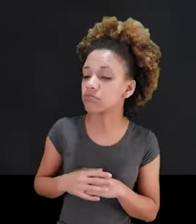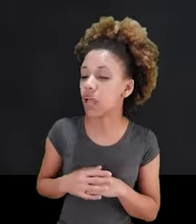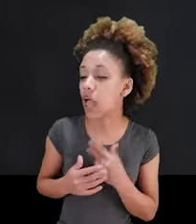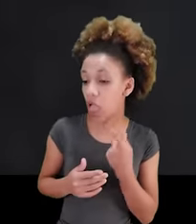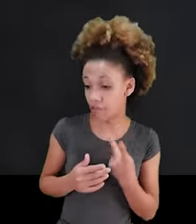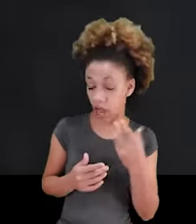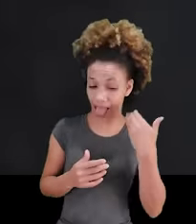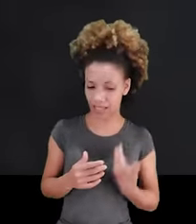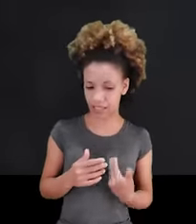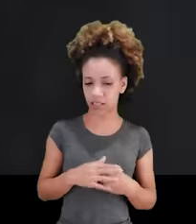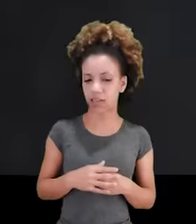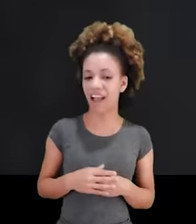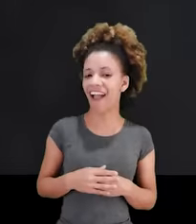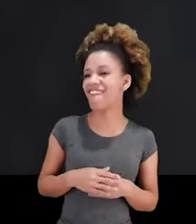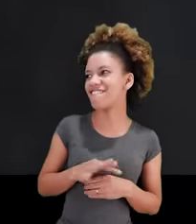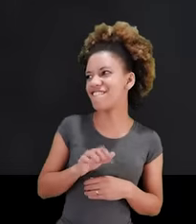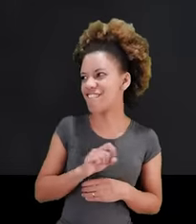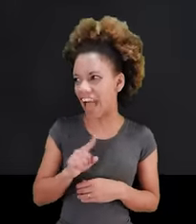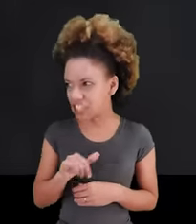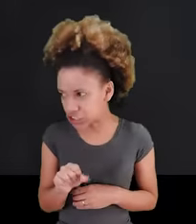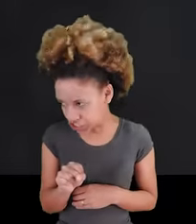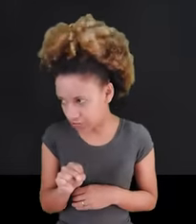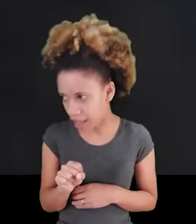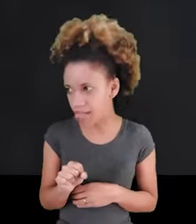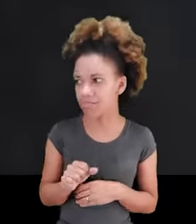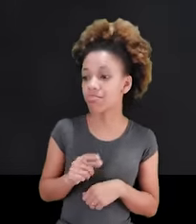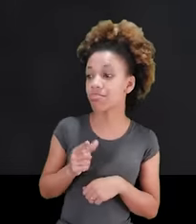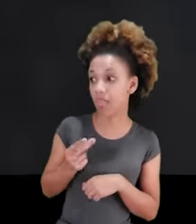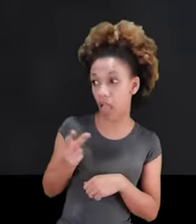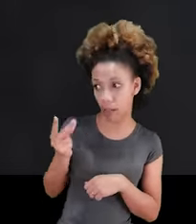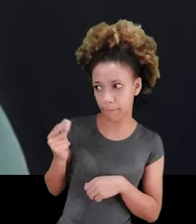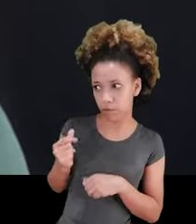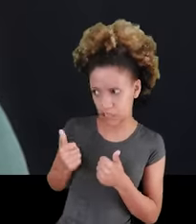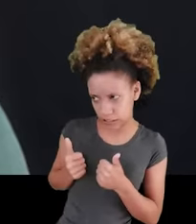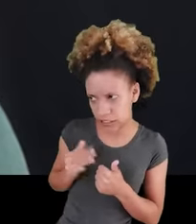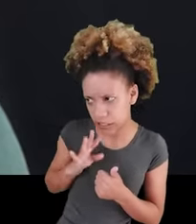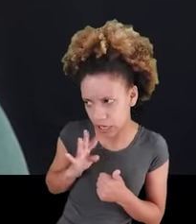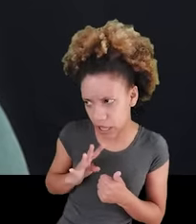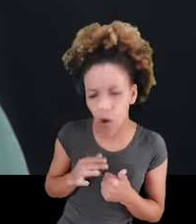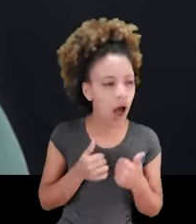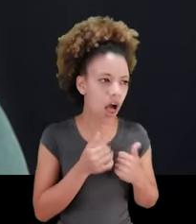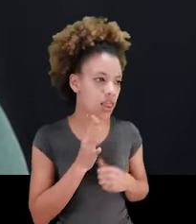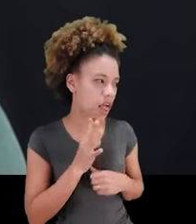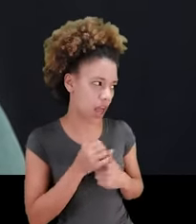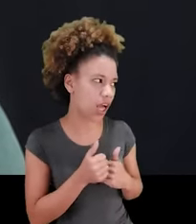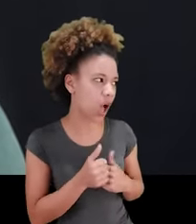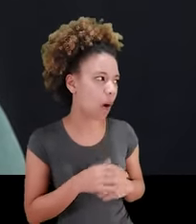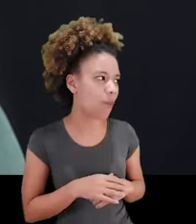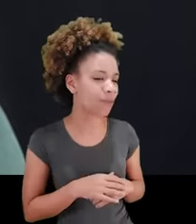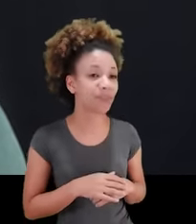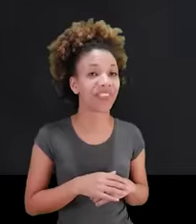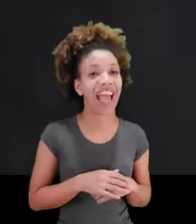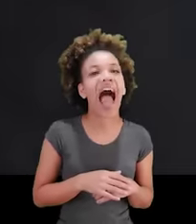Bom, eu estou aqui faz tempo. Tá legal? Tá legal. Tá legal. Tá legal. Vocês abrem muita modal. Você, porra,